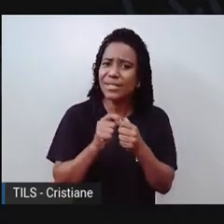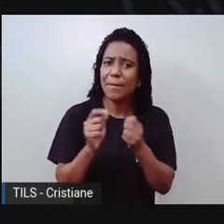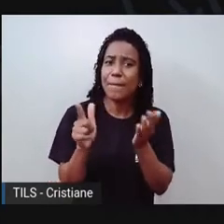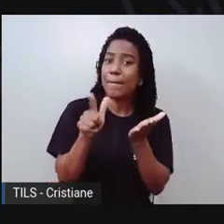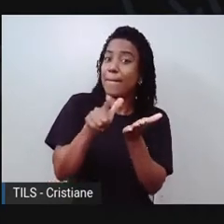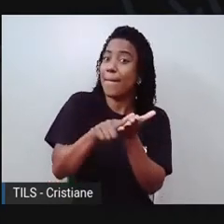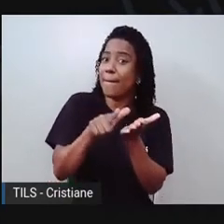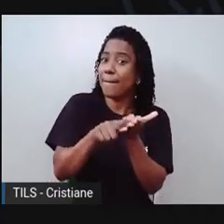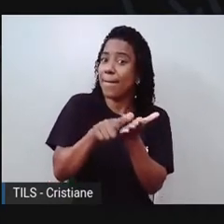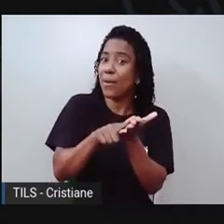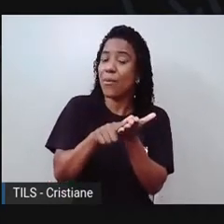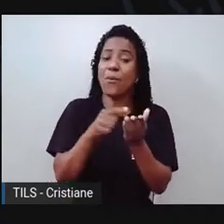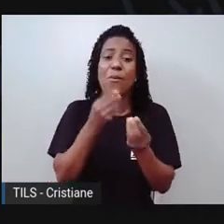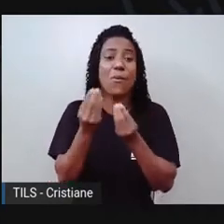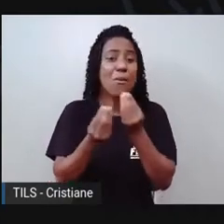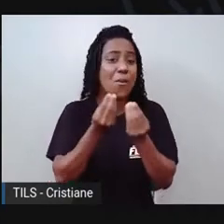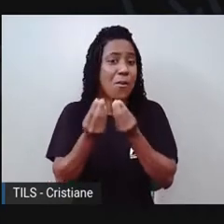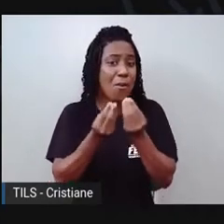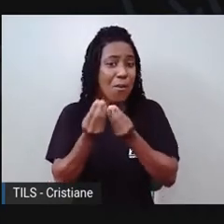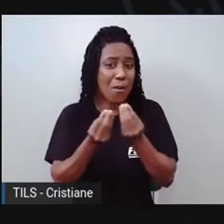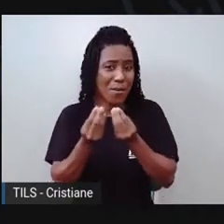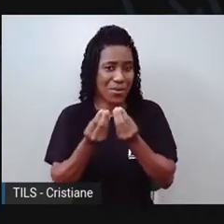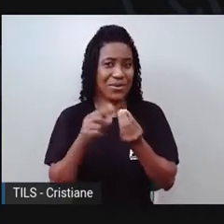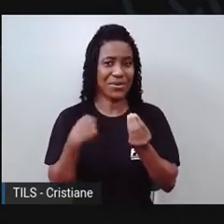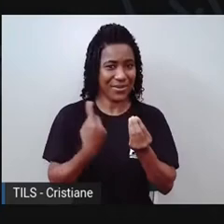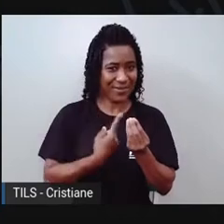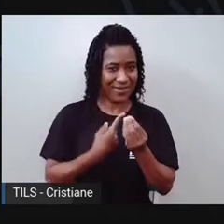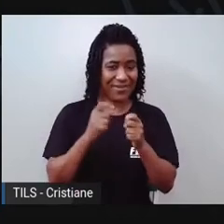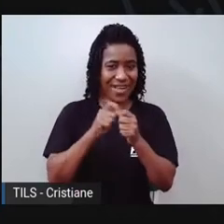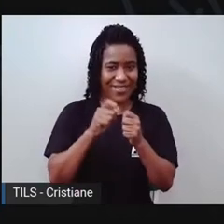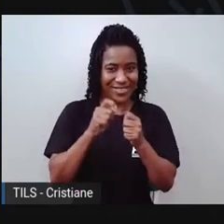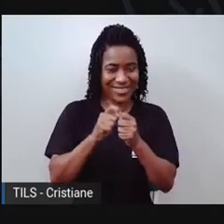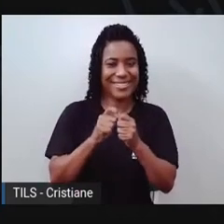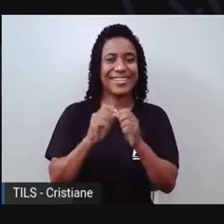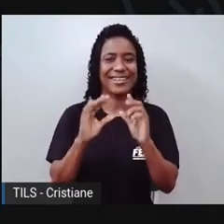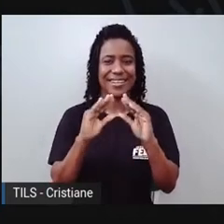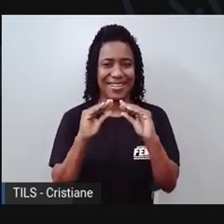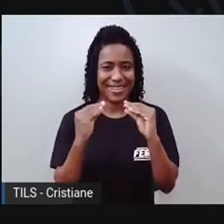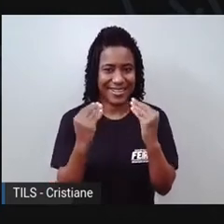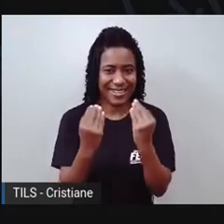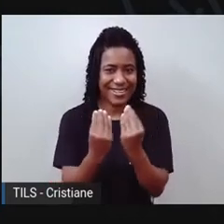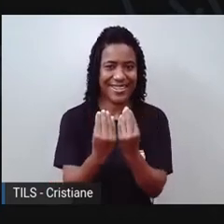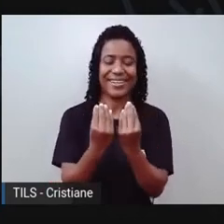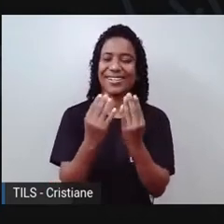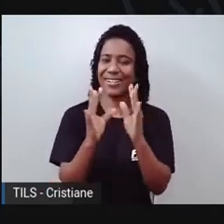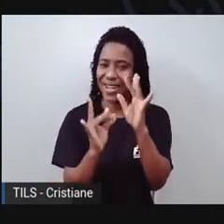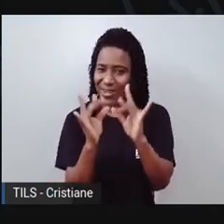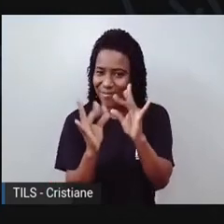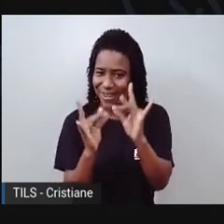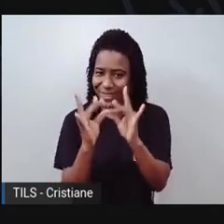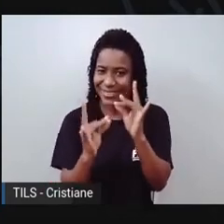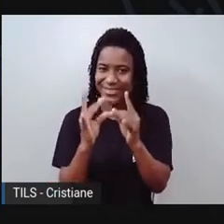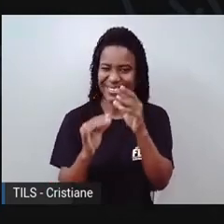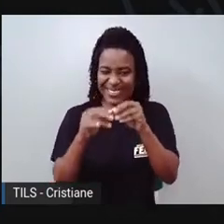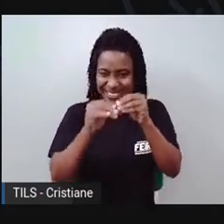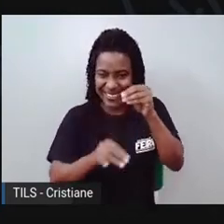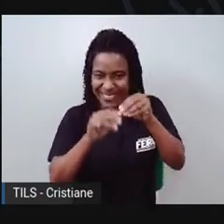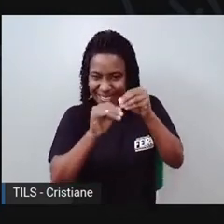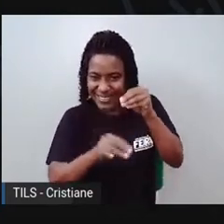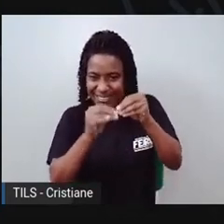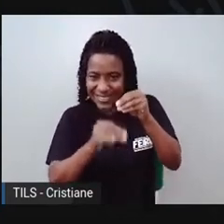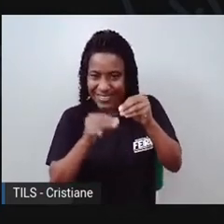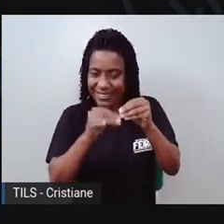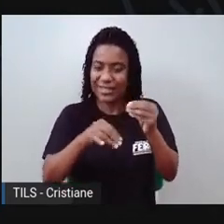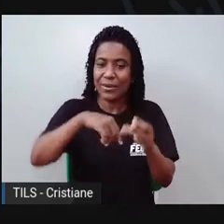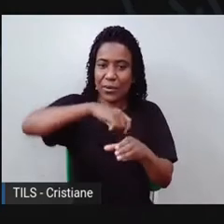se preocupe não, que a gente vai fazer a massa todinha aqui. A gente vai picar o papel, vai fazer a mistura, a massa todinha. Primeiro, a